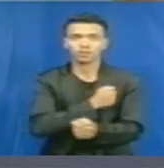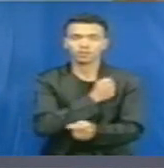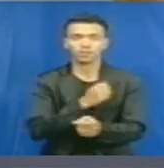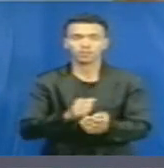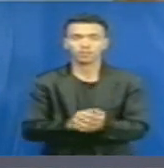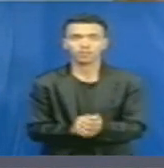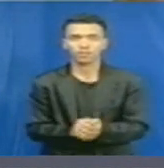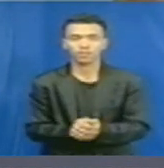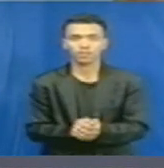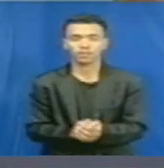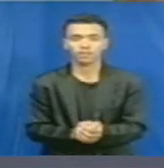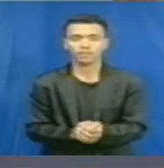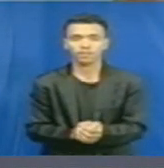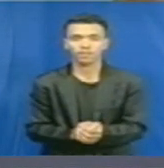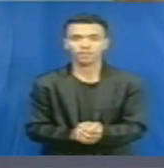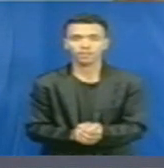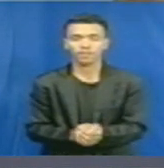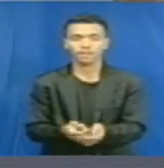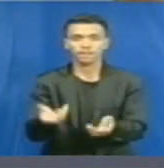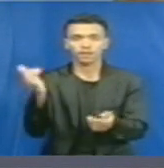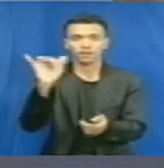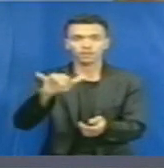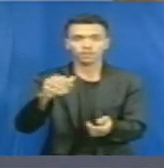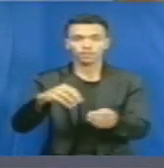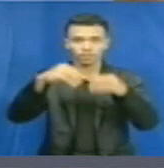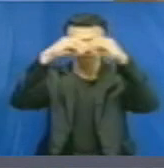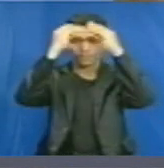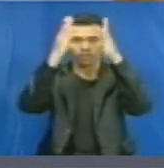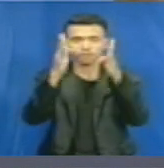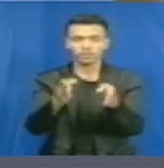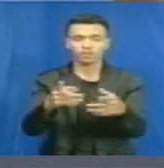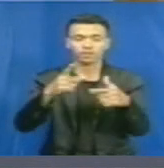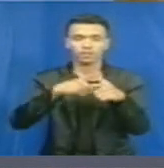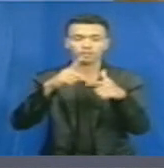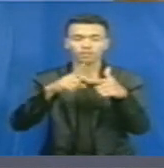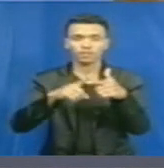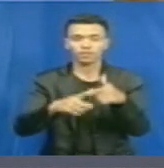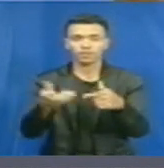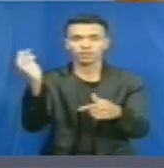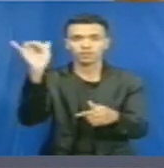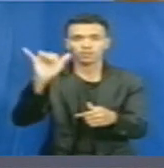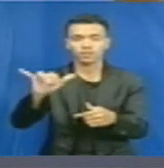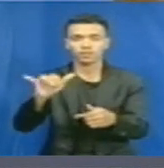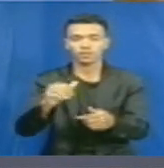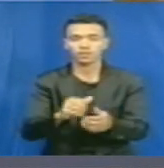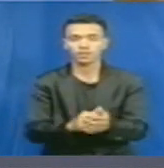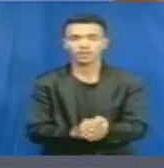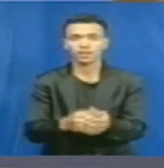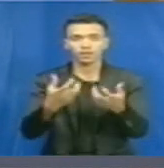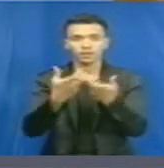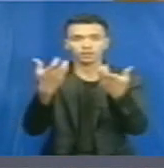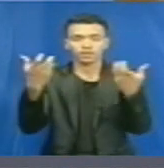agradeço, sira Maifo, Professor Sissim, depois sira Tone,